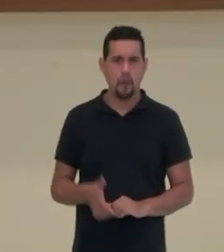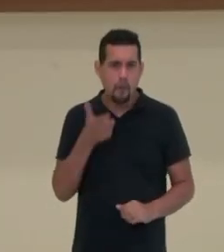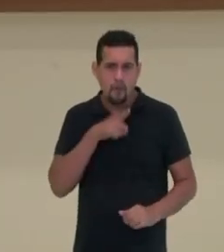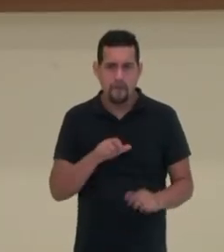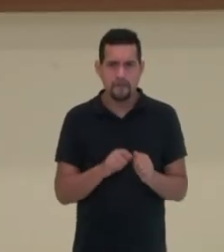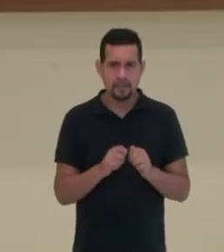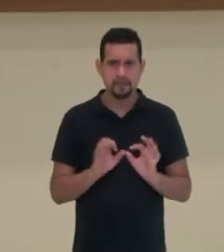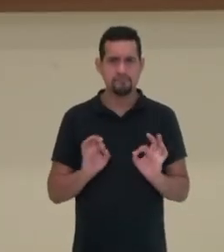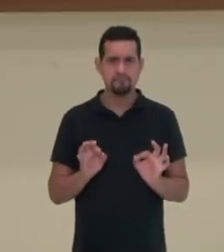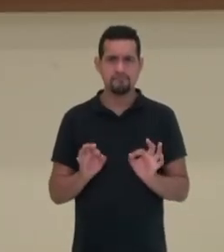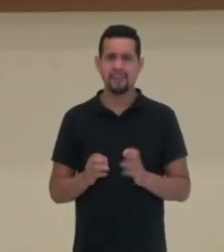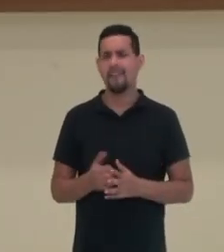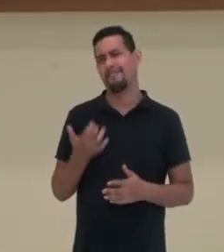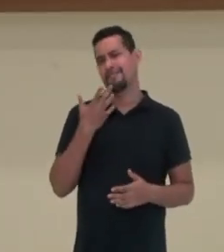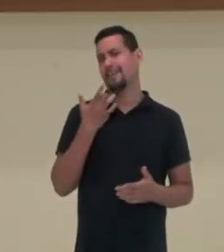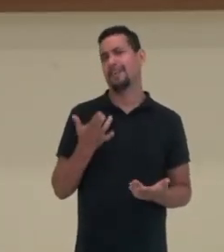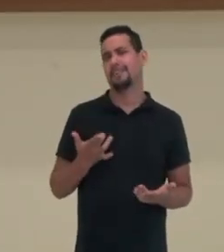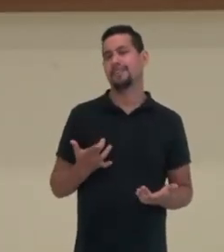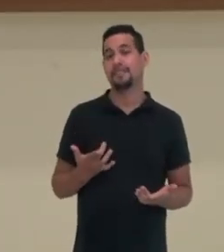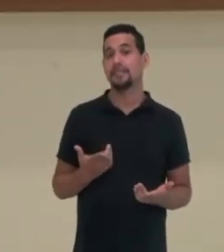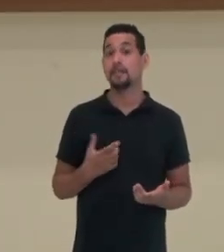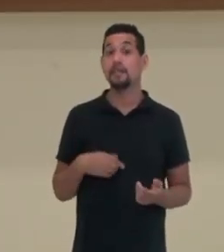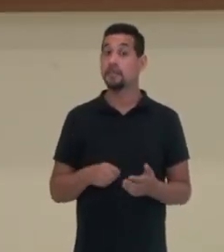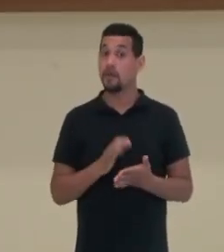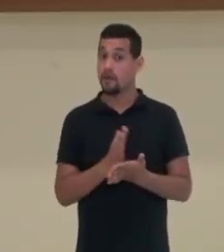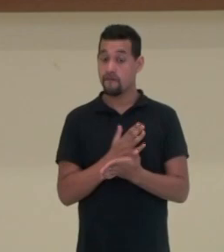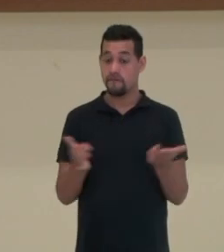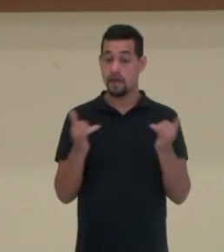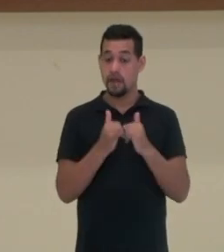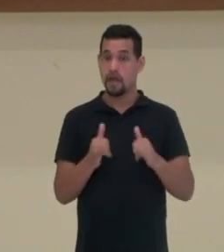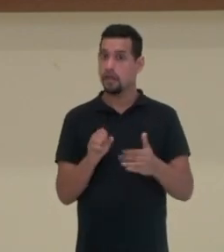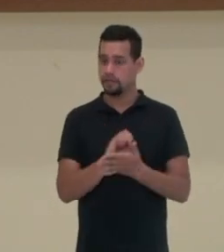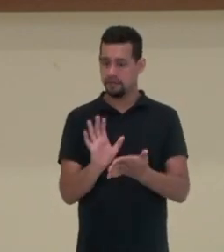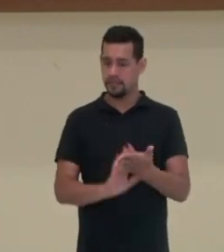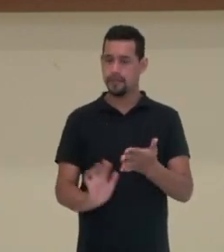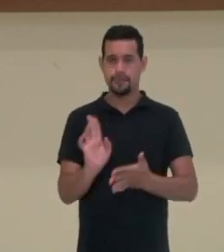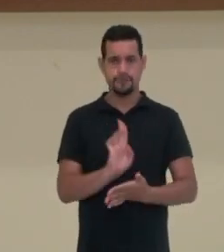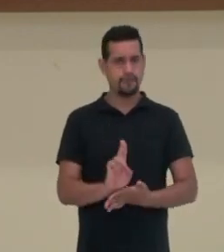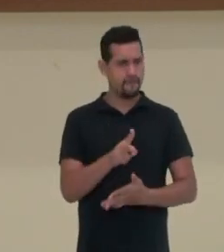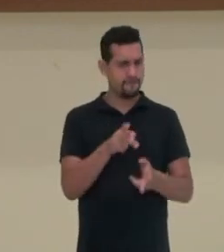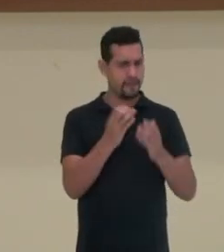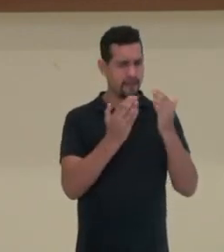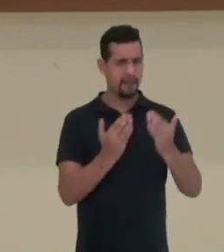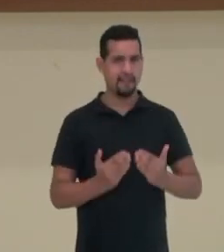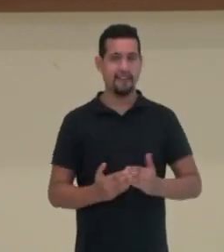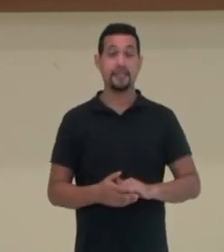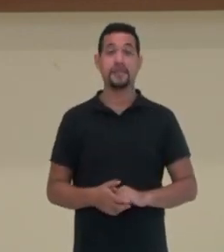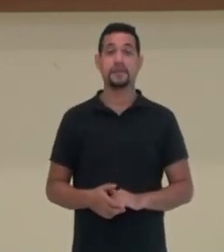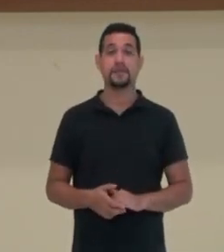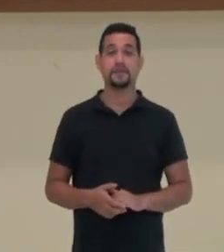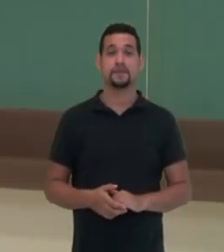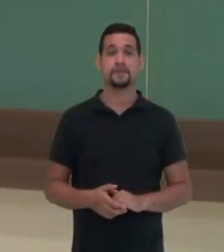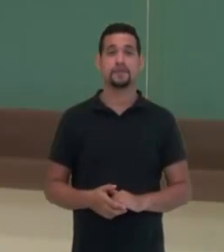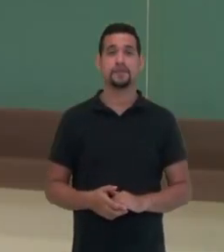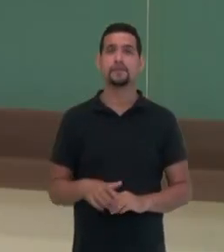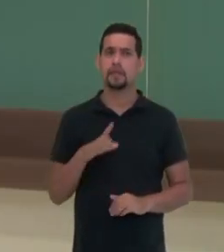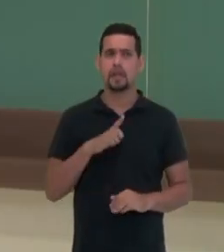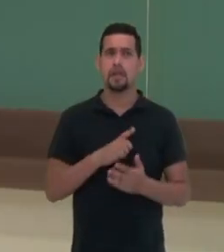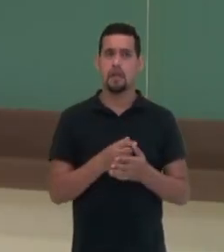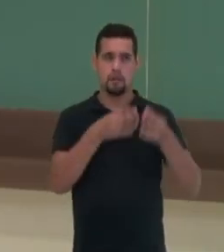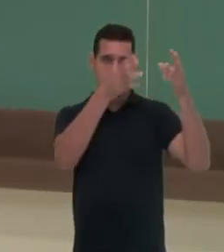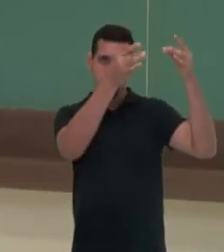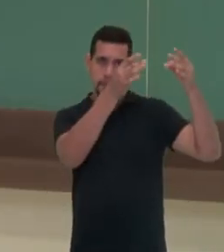Conseguiu? Fácil, né? Tira os dados do problema e aplica na fórmula. Vamos ver como é que fica. Olha lá, ó. Tira os dados